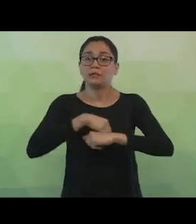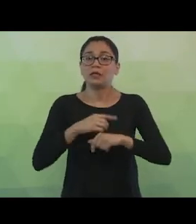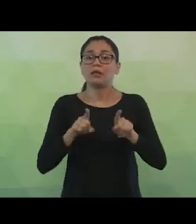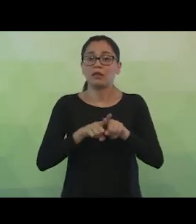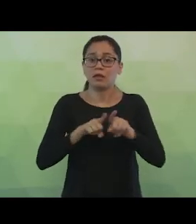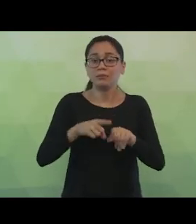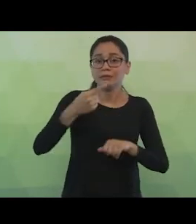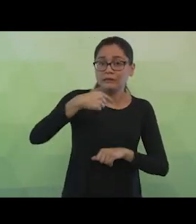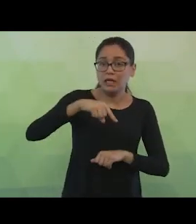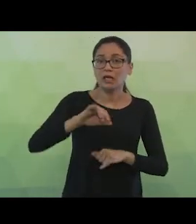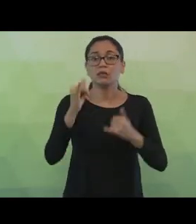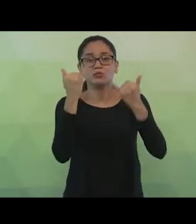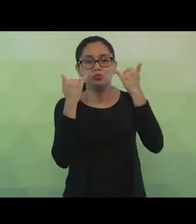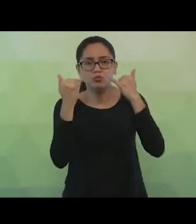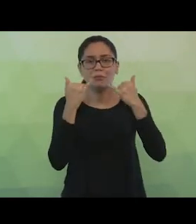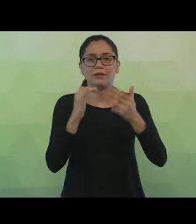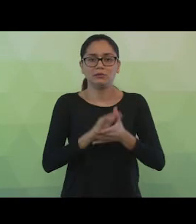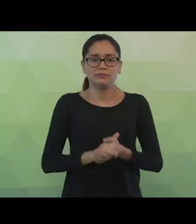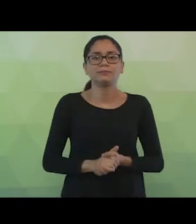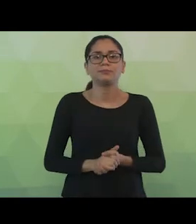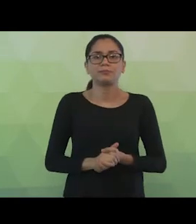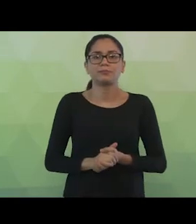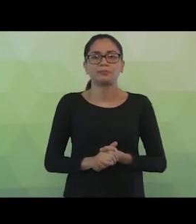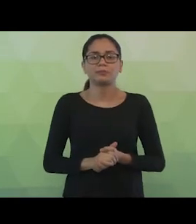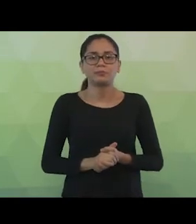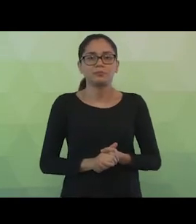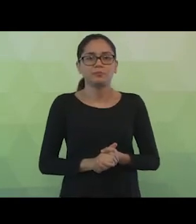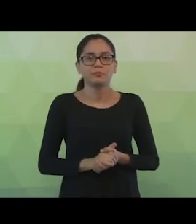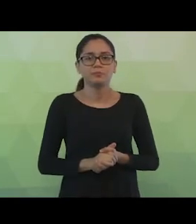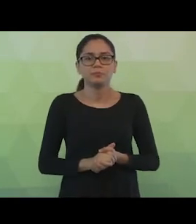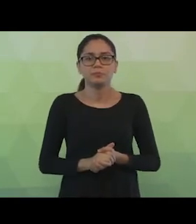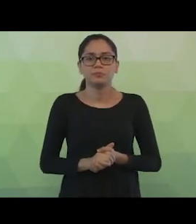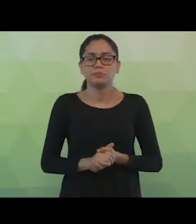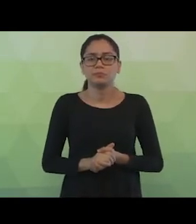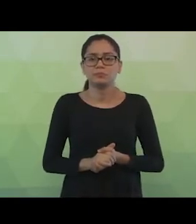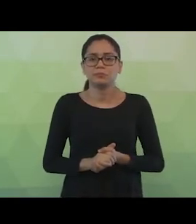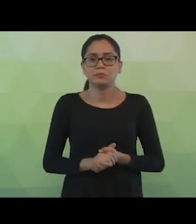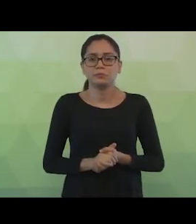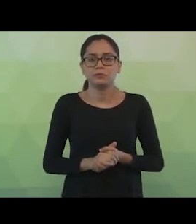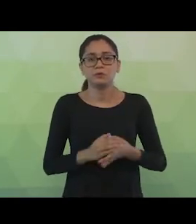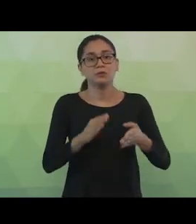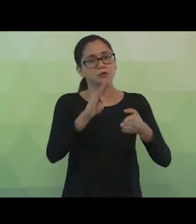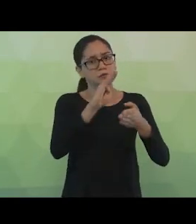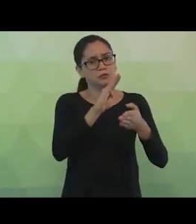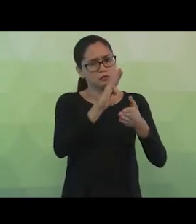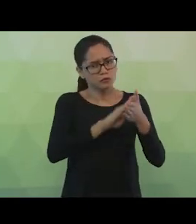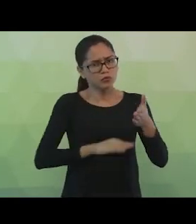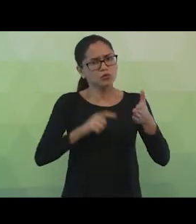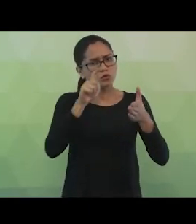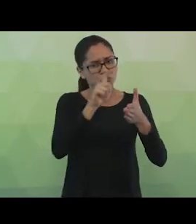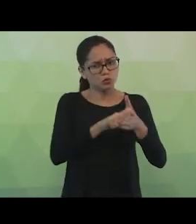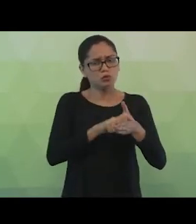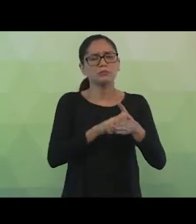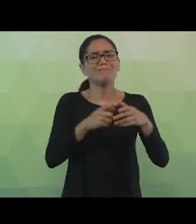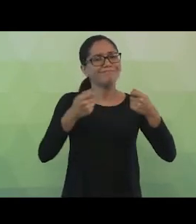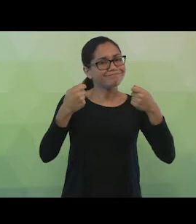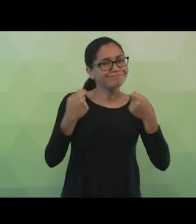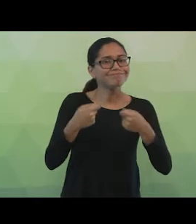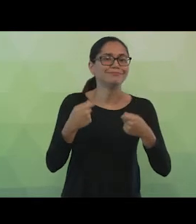saída de informações. E ela é uma das funções necessárias para que todos os